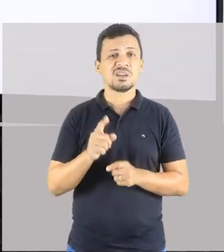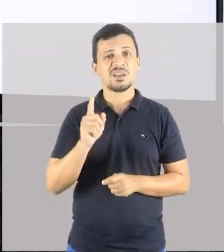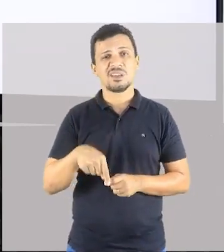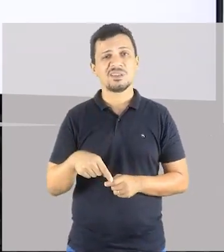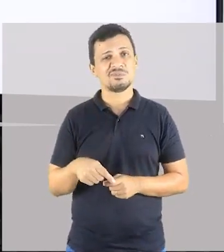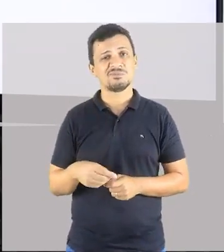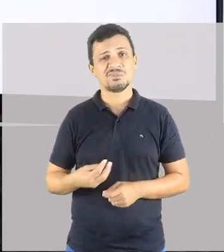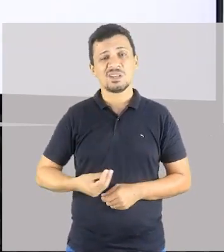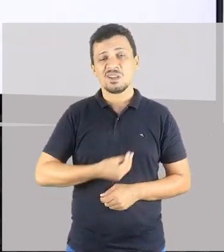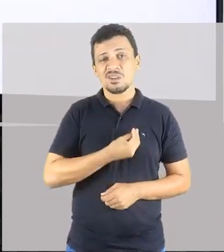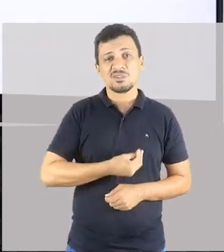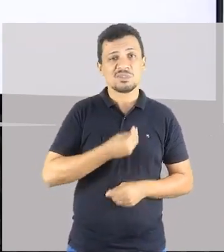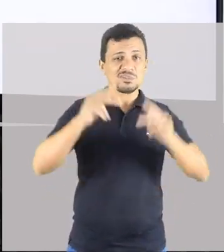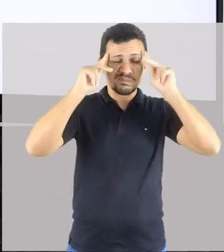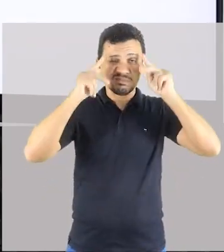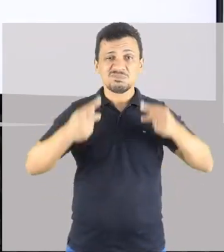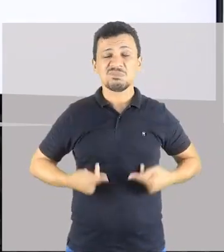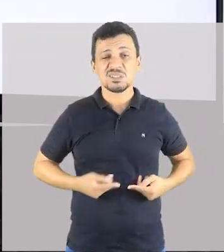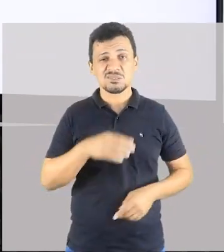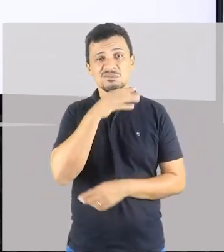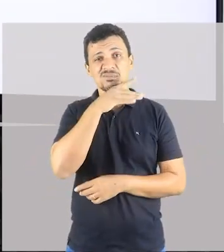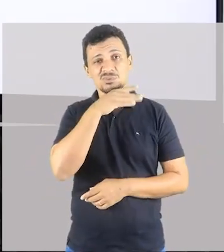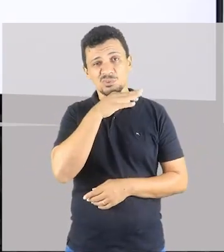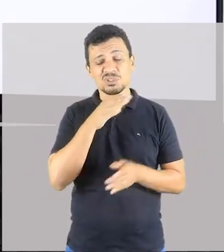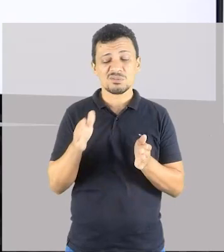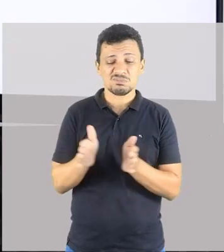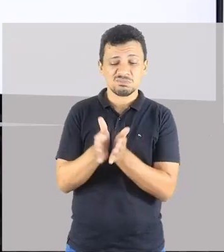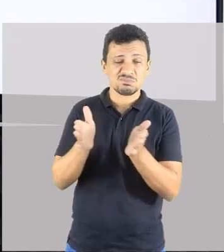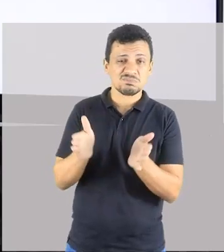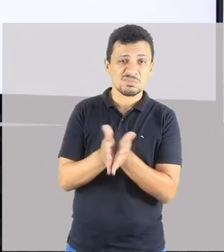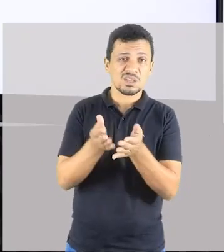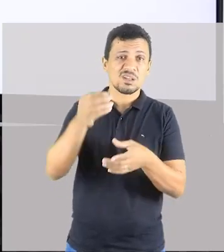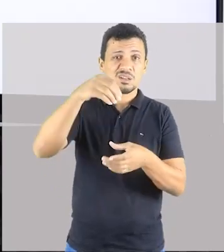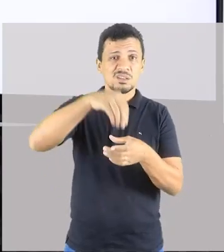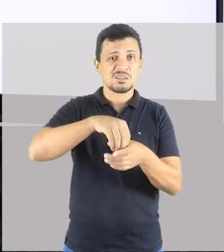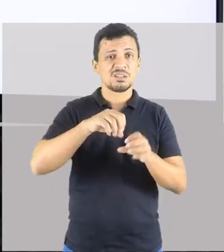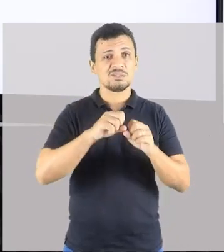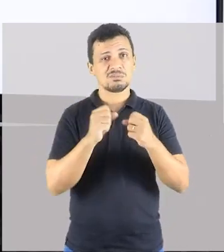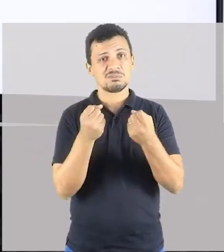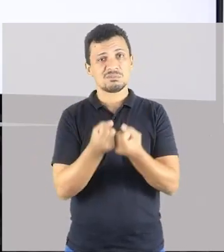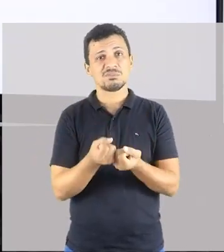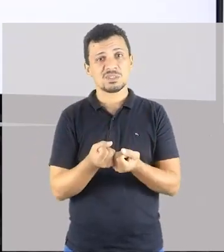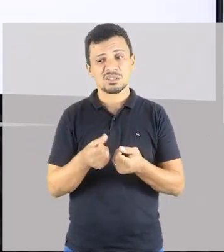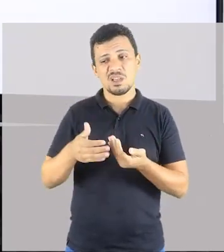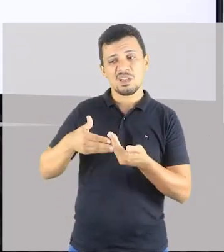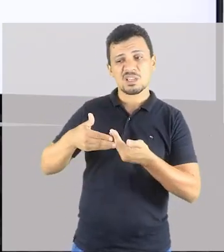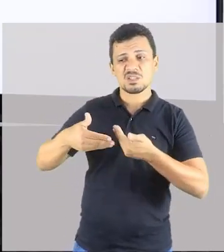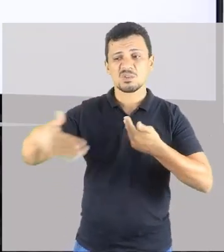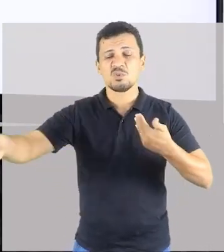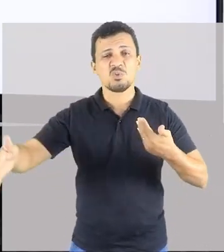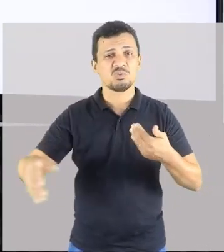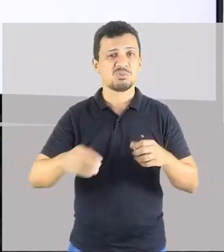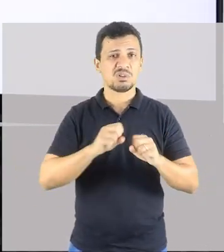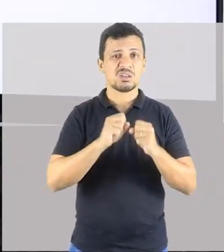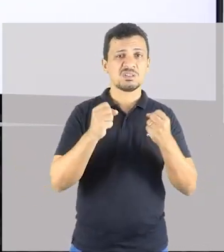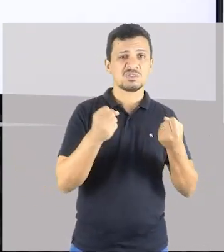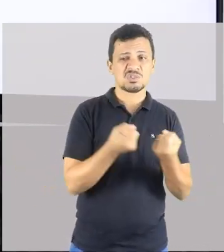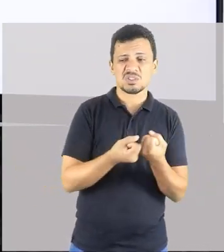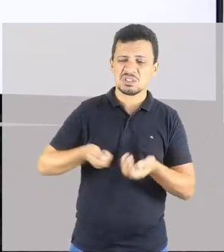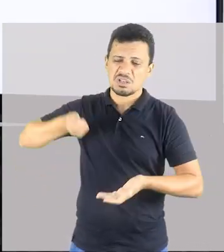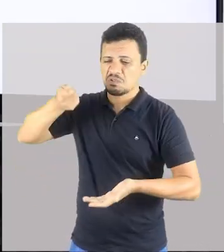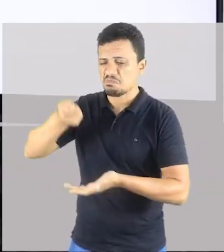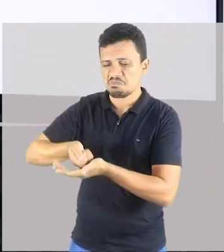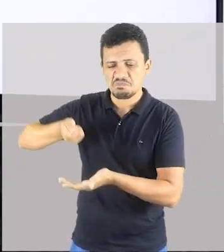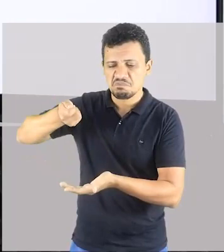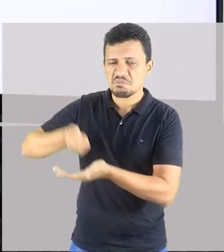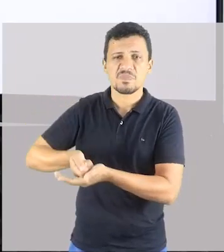humana, certo? Da própria condição humana dentro de uma sociedade que exclui, dentro de uma sociedade que explora,